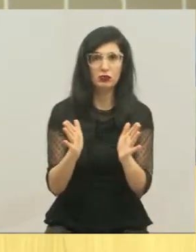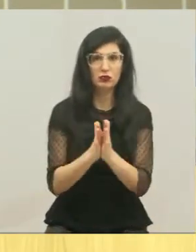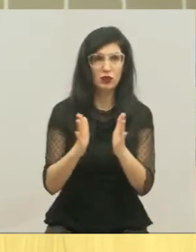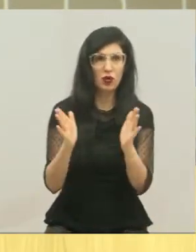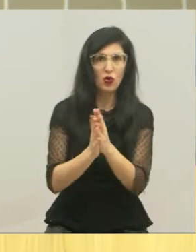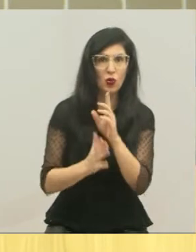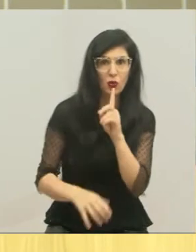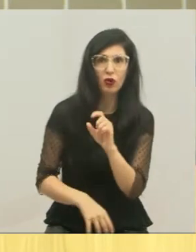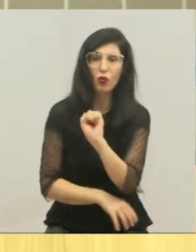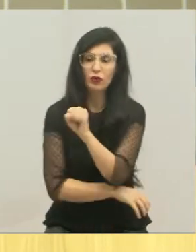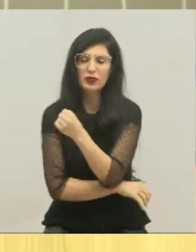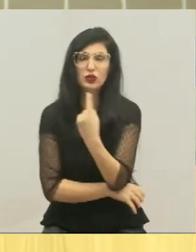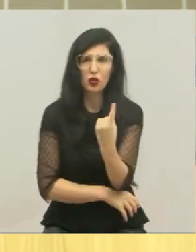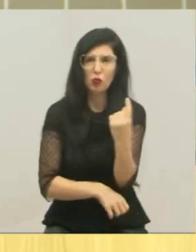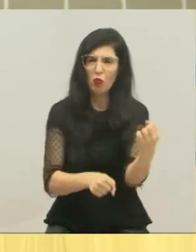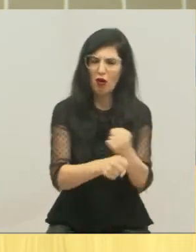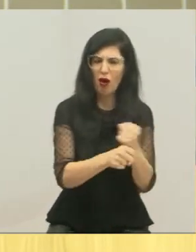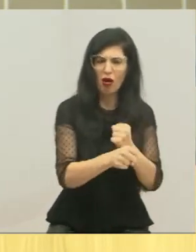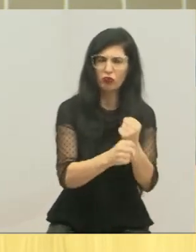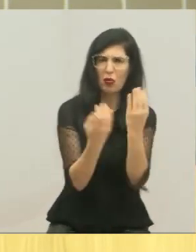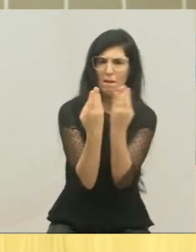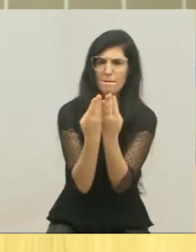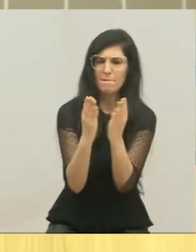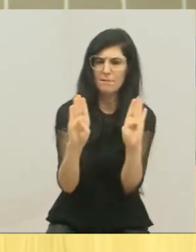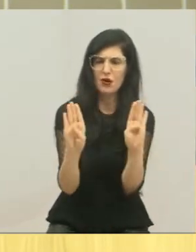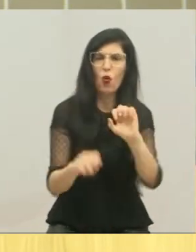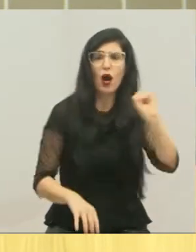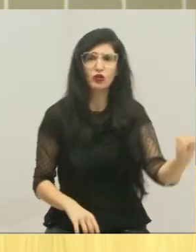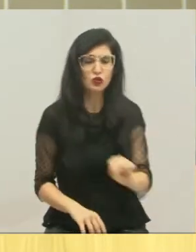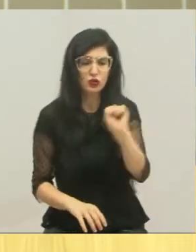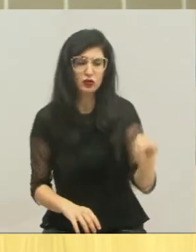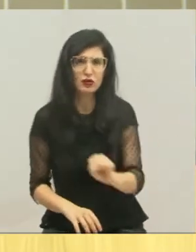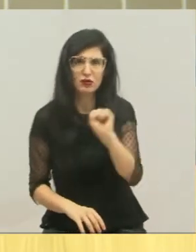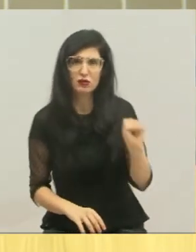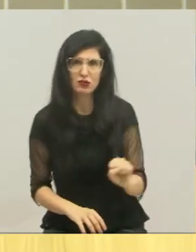da instituição. Nesta oportunidade,